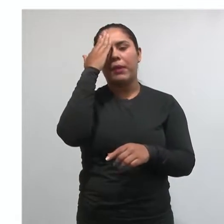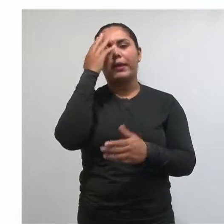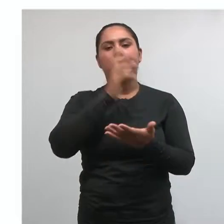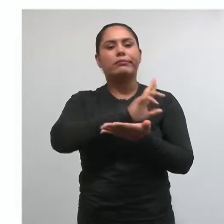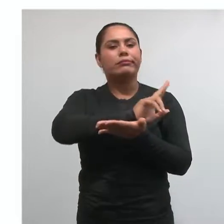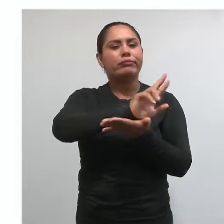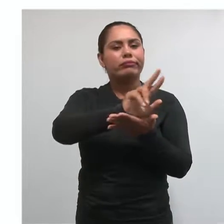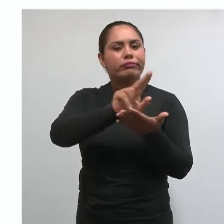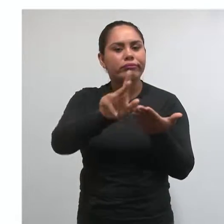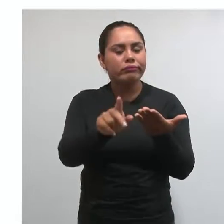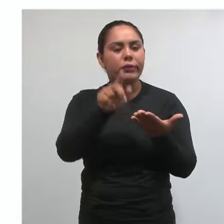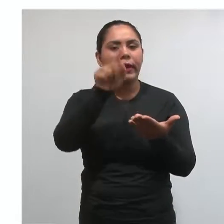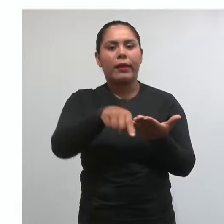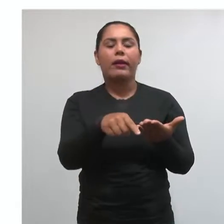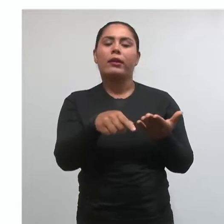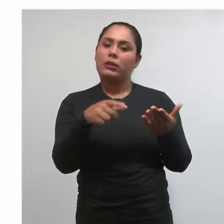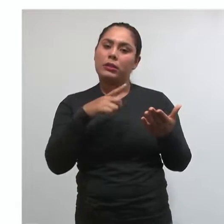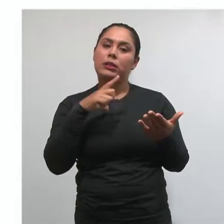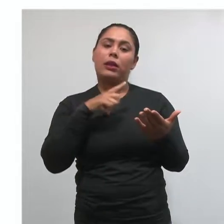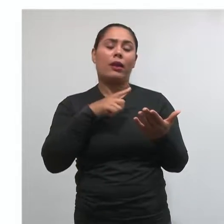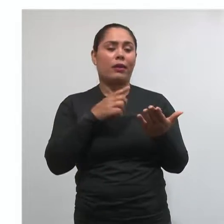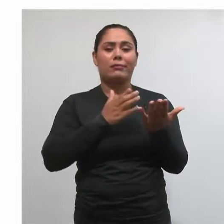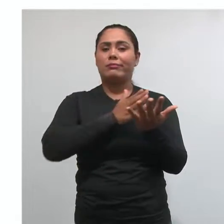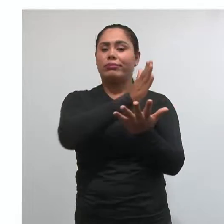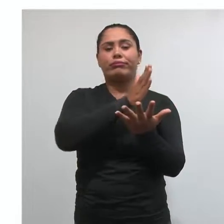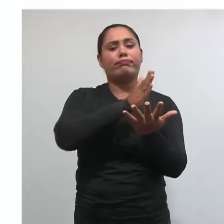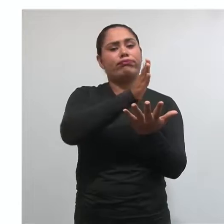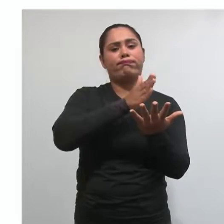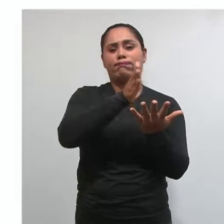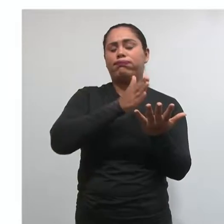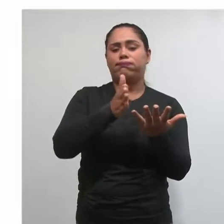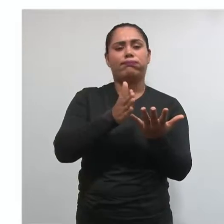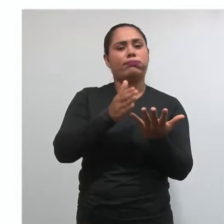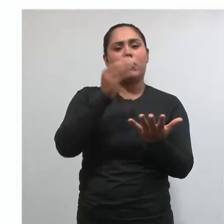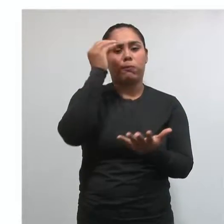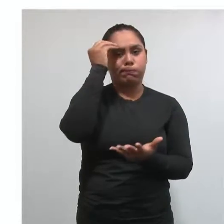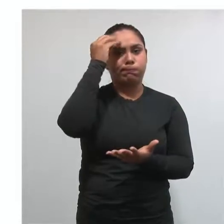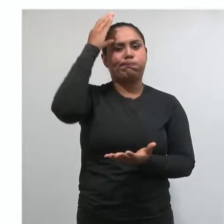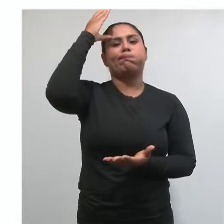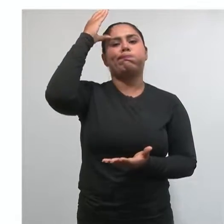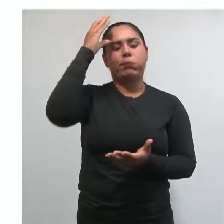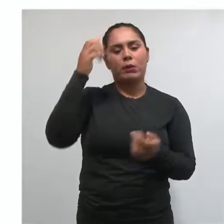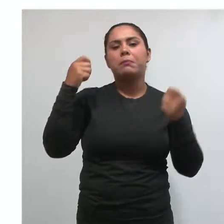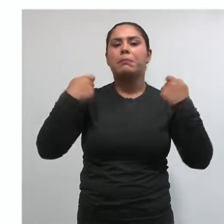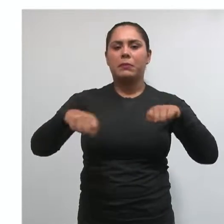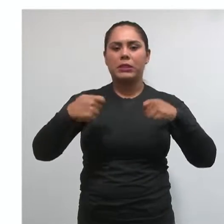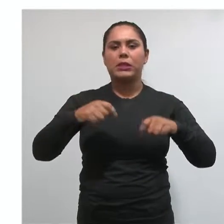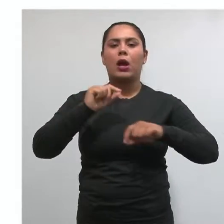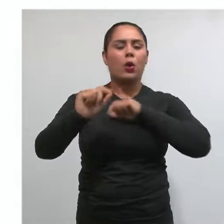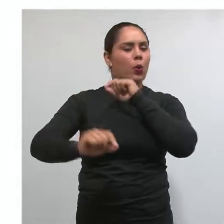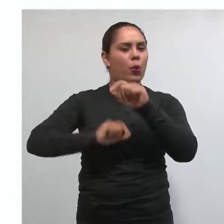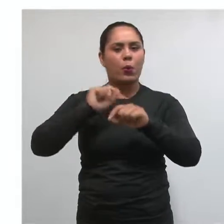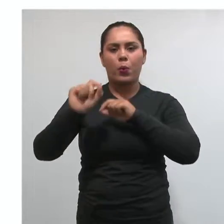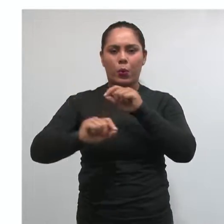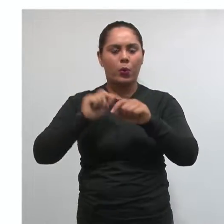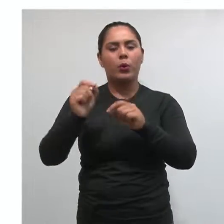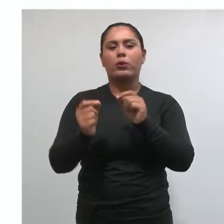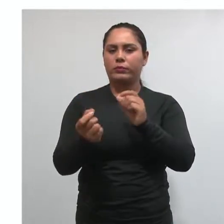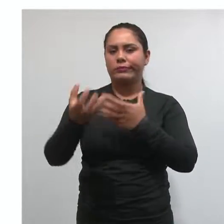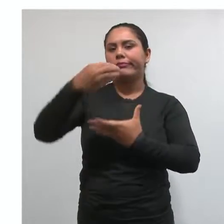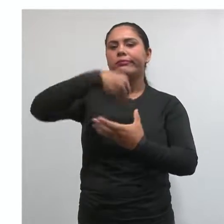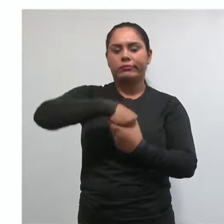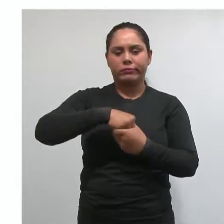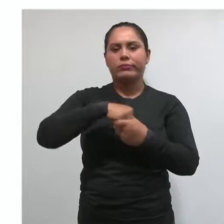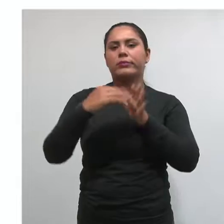e interdisciplinaridade. Quer dizer, existem várias áreas de conhecimento que requerem, né, que estejam incluídas